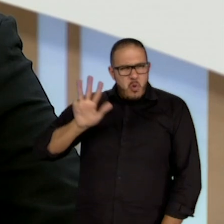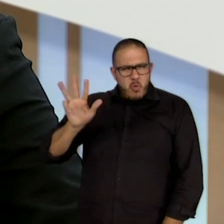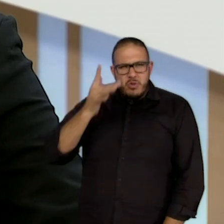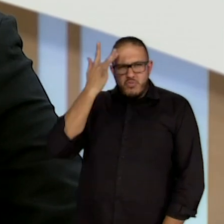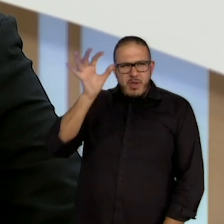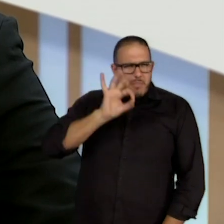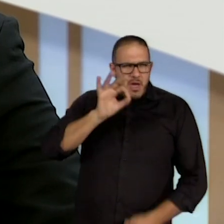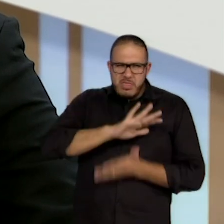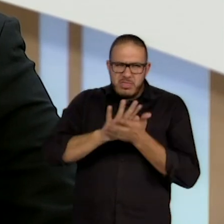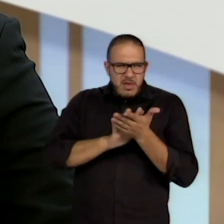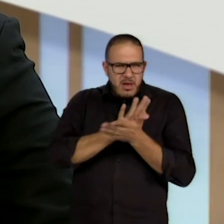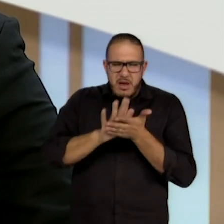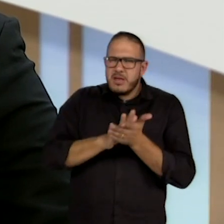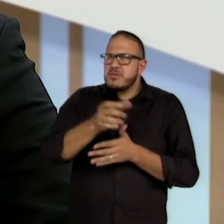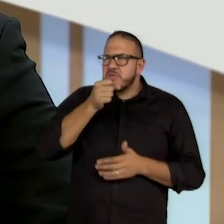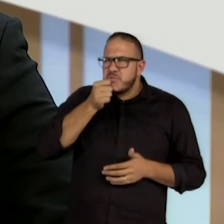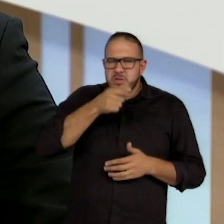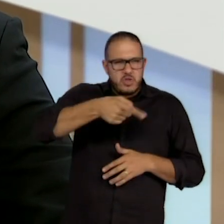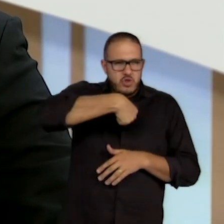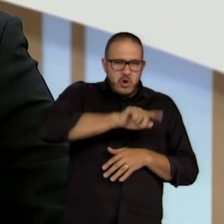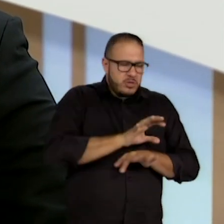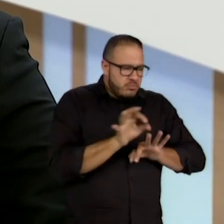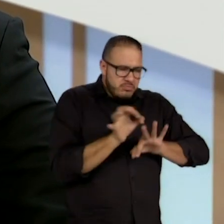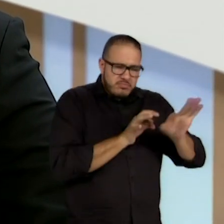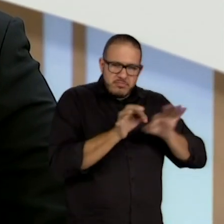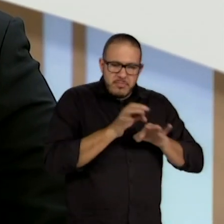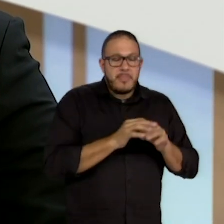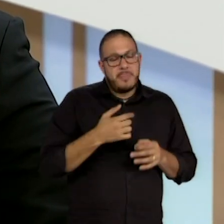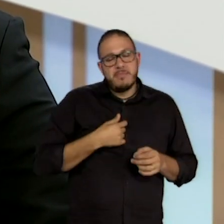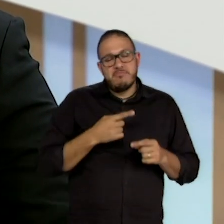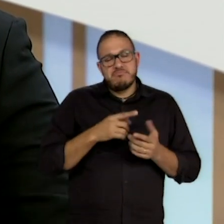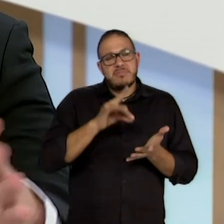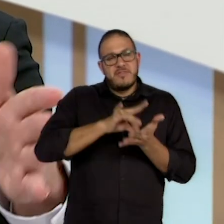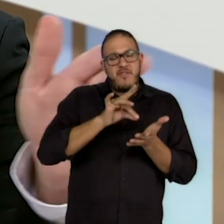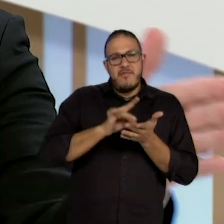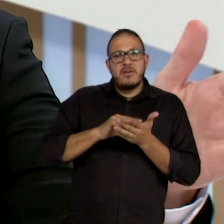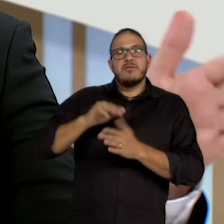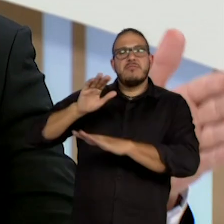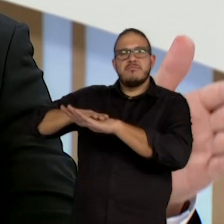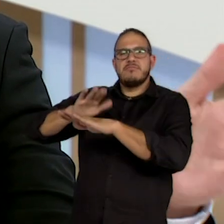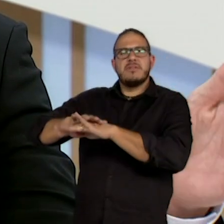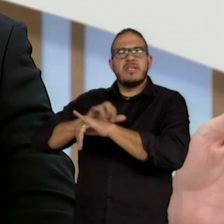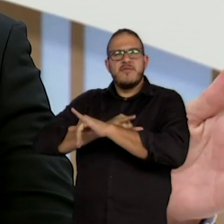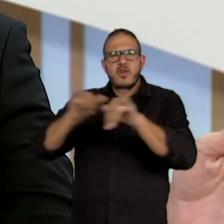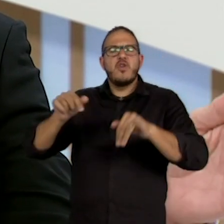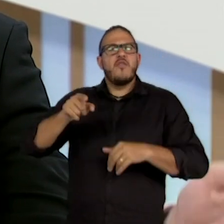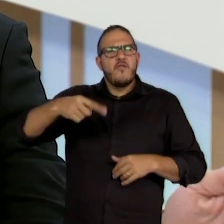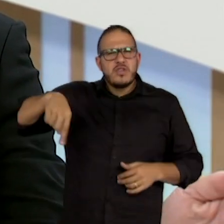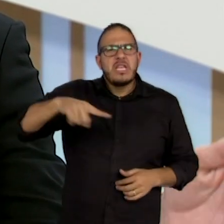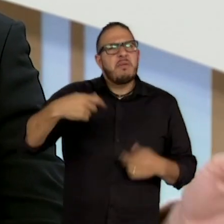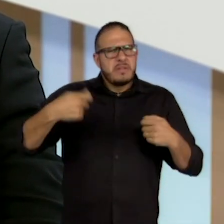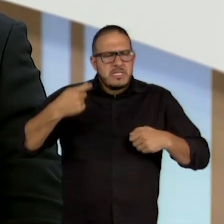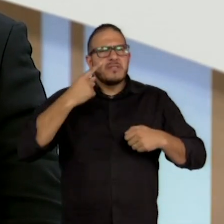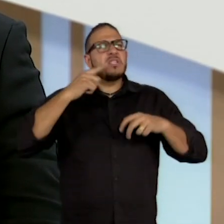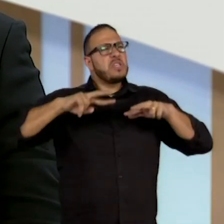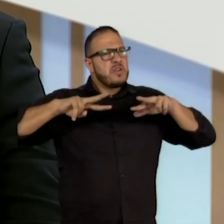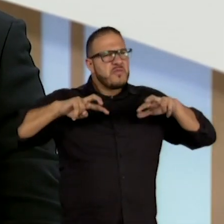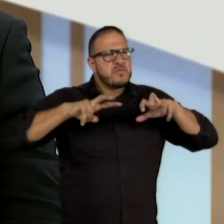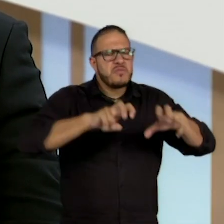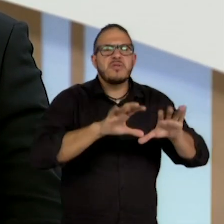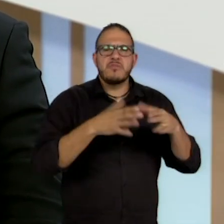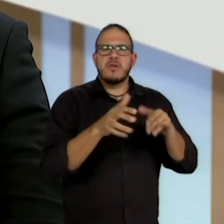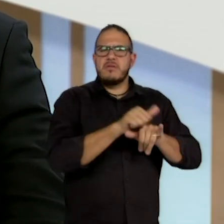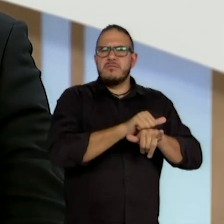a reportagem que estávamos fazendo. E o fato que ele disse, oh, você tem que investigar a força-tarefa,